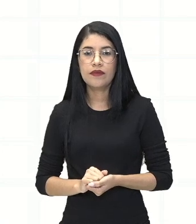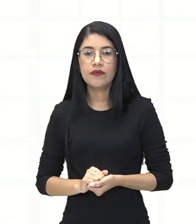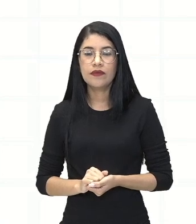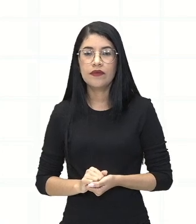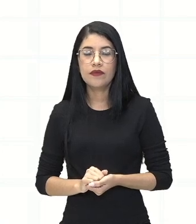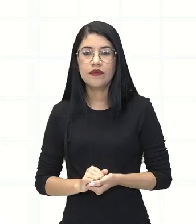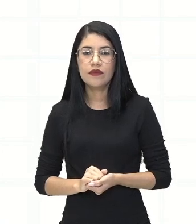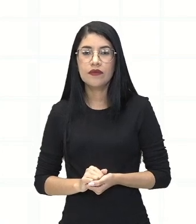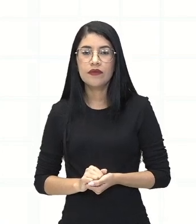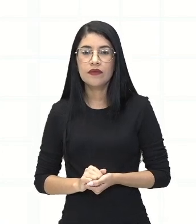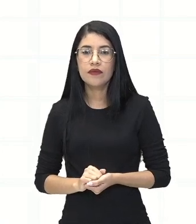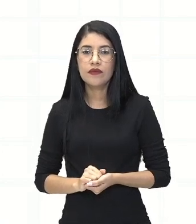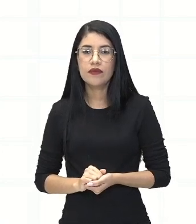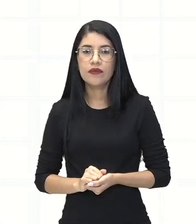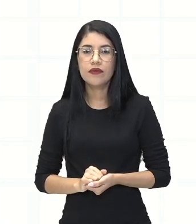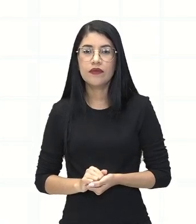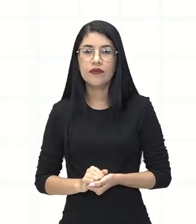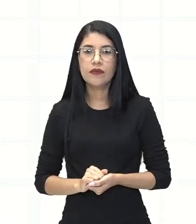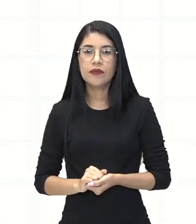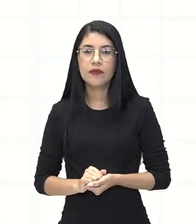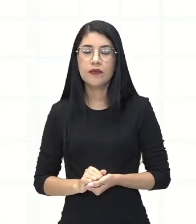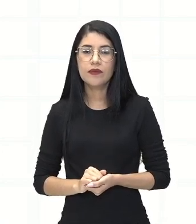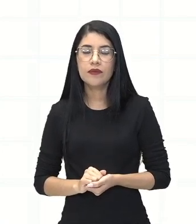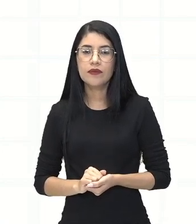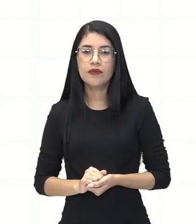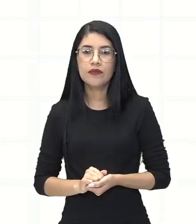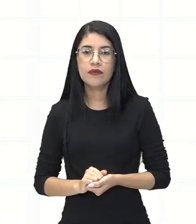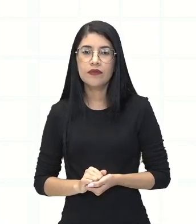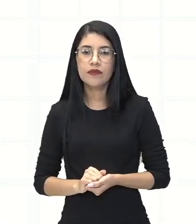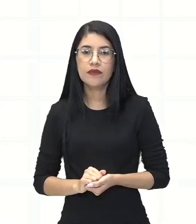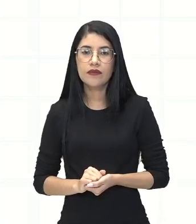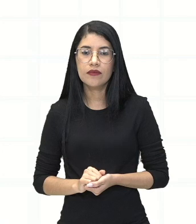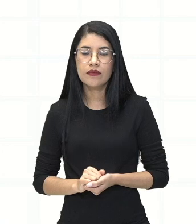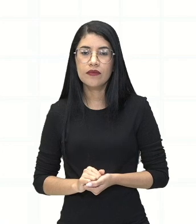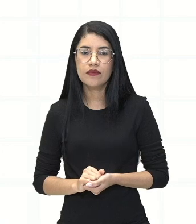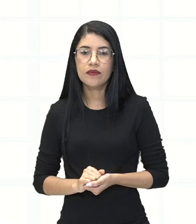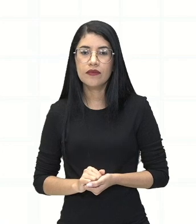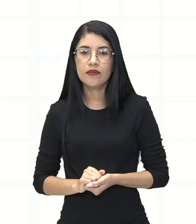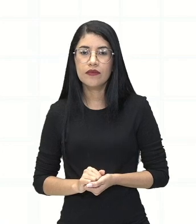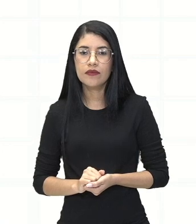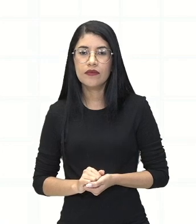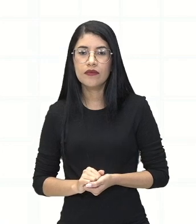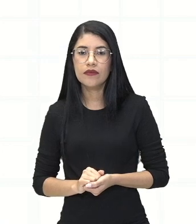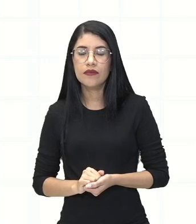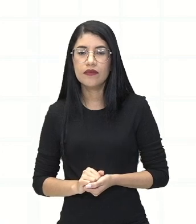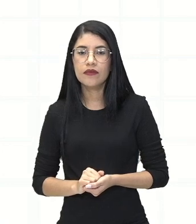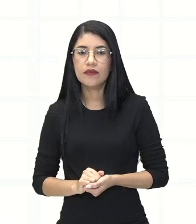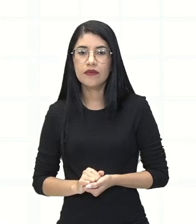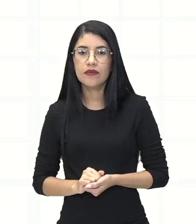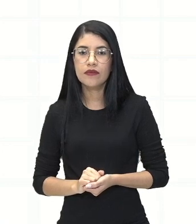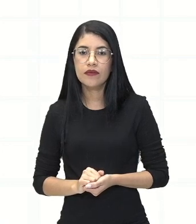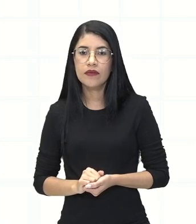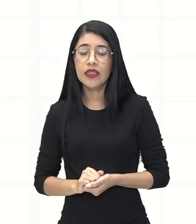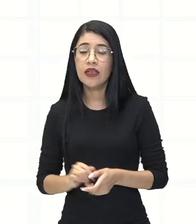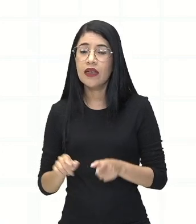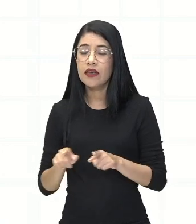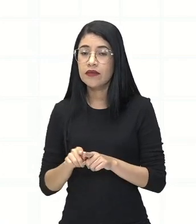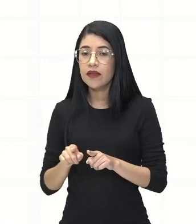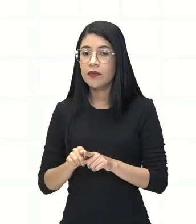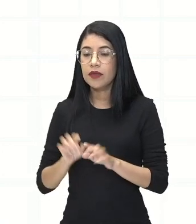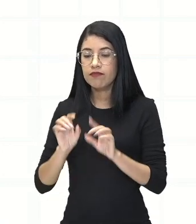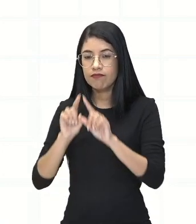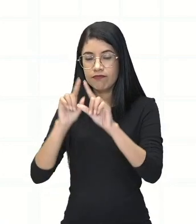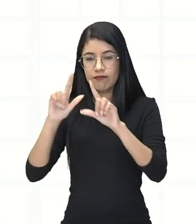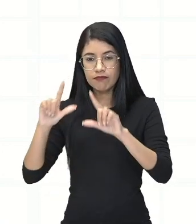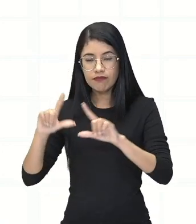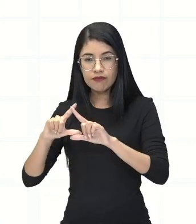Quefren, tá? Então, a Quefren seria a segunda maior. E ela também é uma das pirâmides